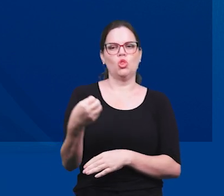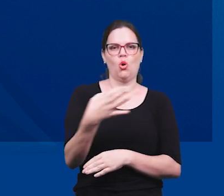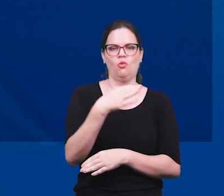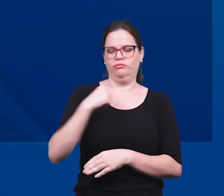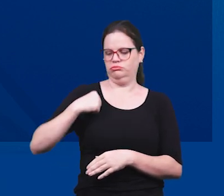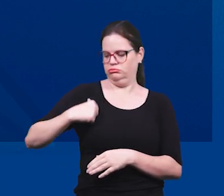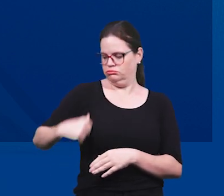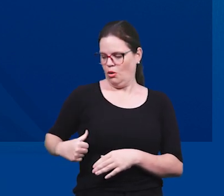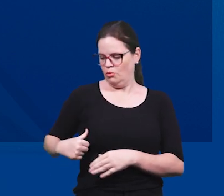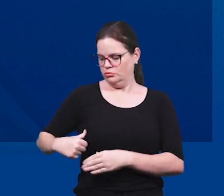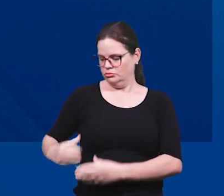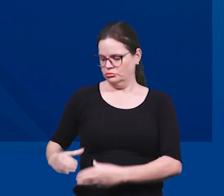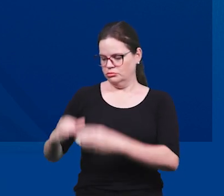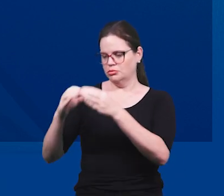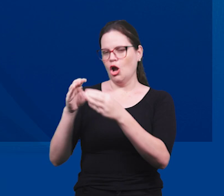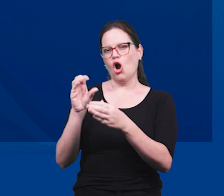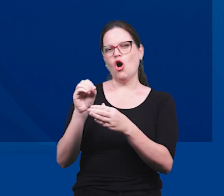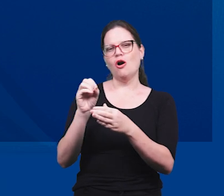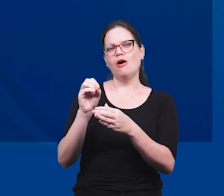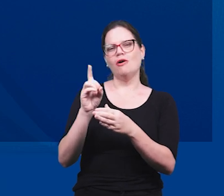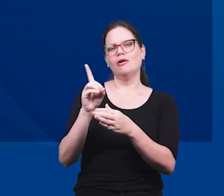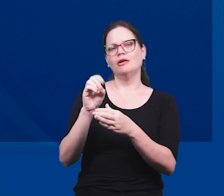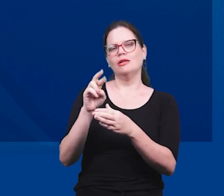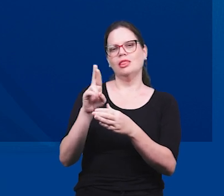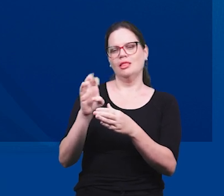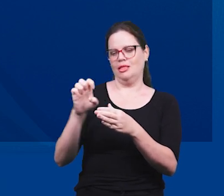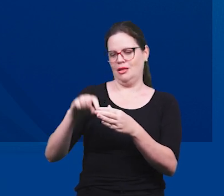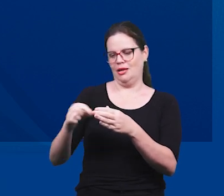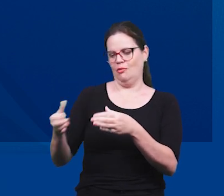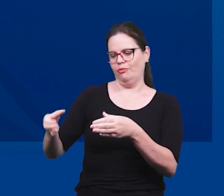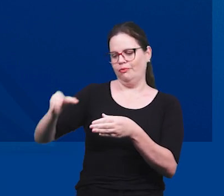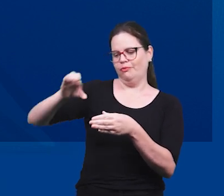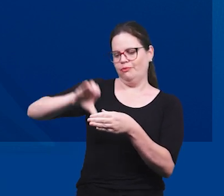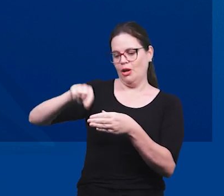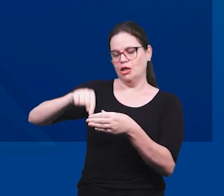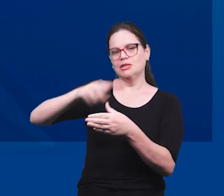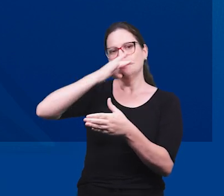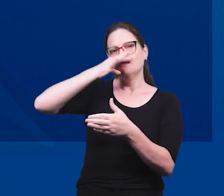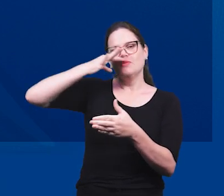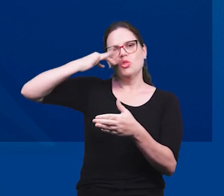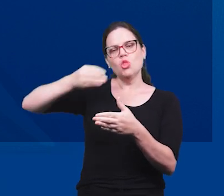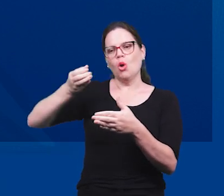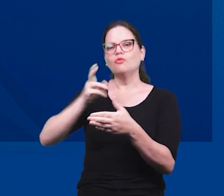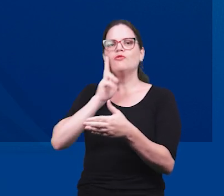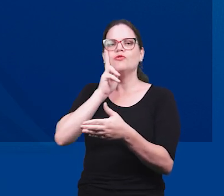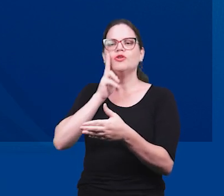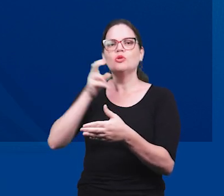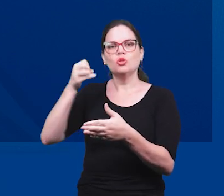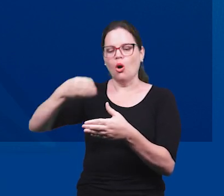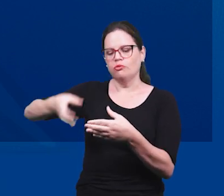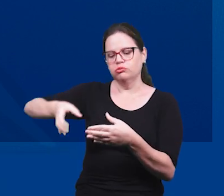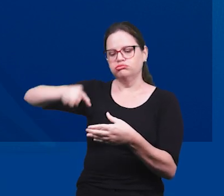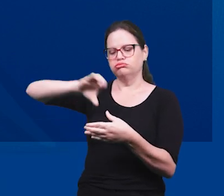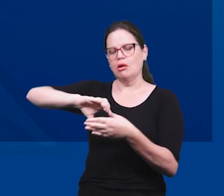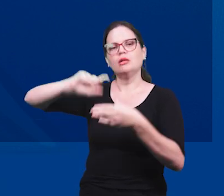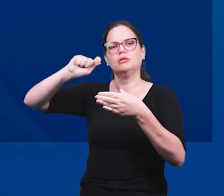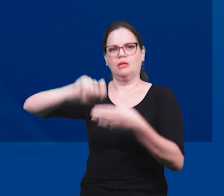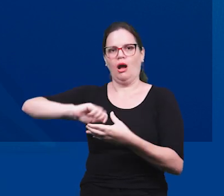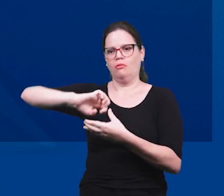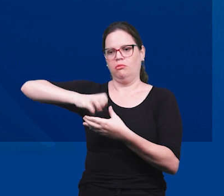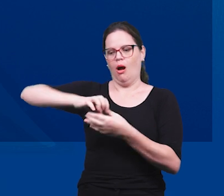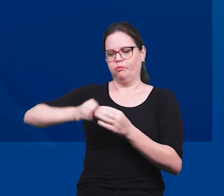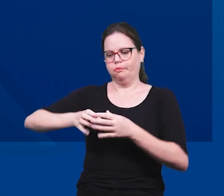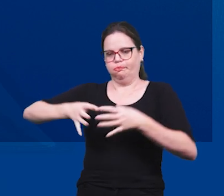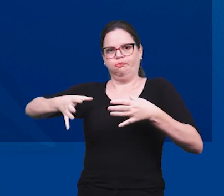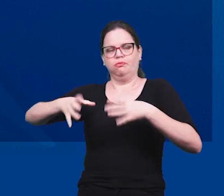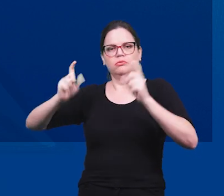depositado em odre novo. A palavra também diz em 2 Coríntios 5:17, assim que, se